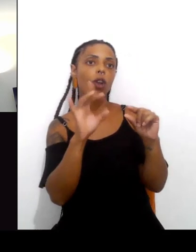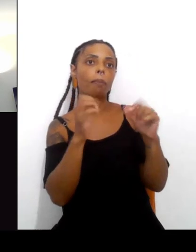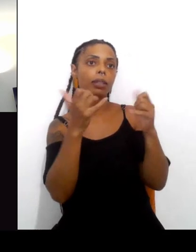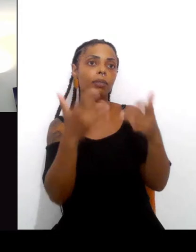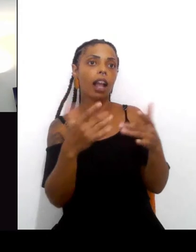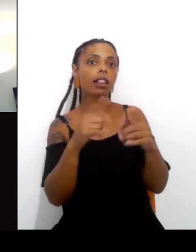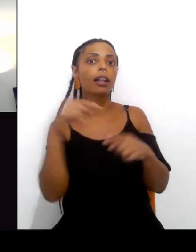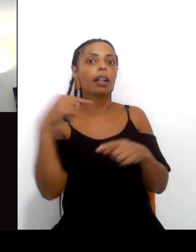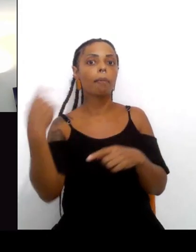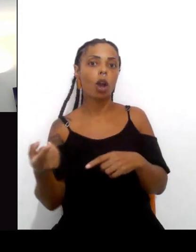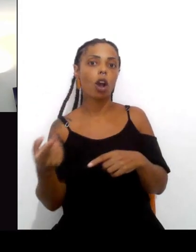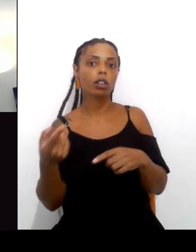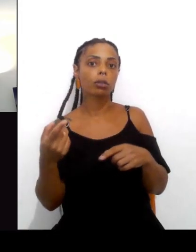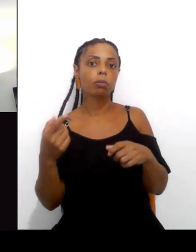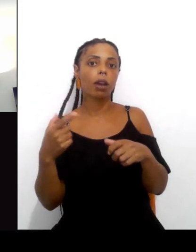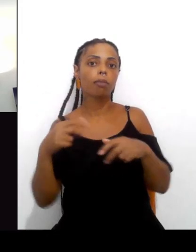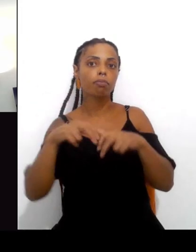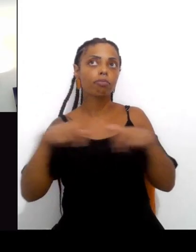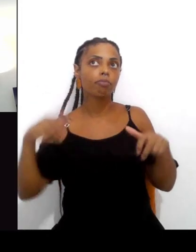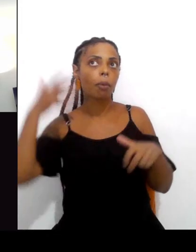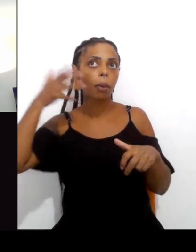Dominique talvez